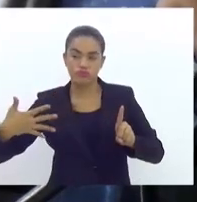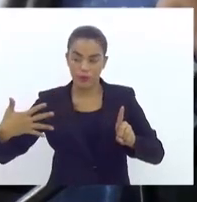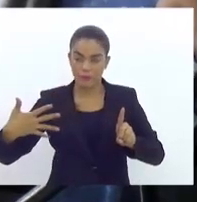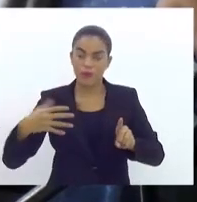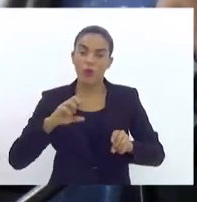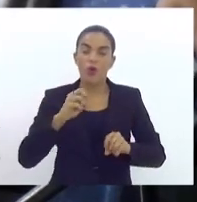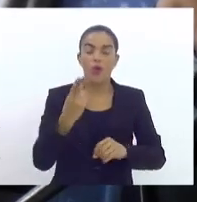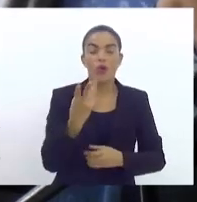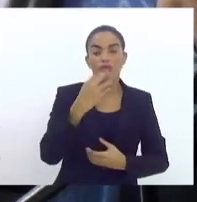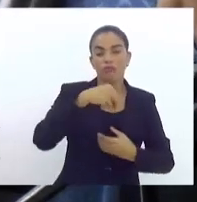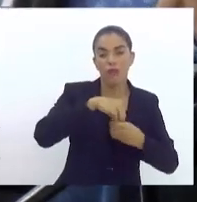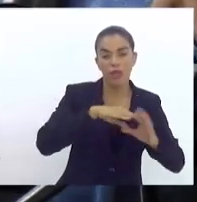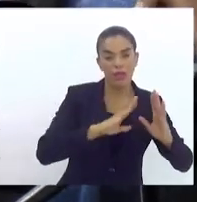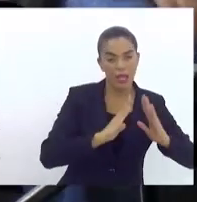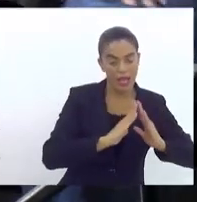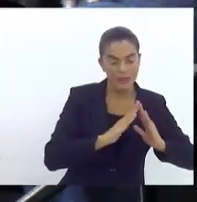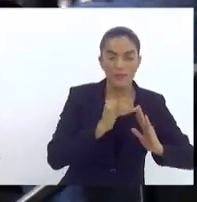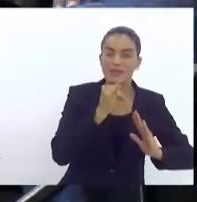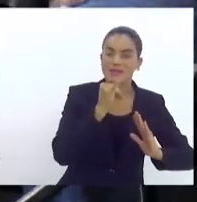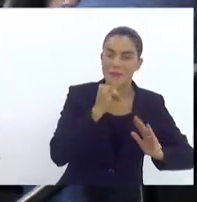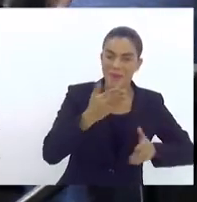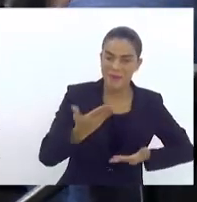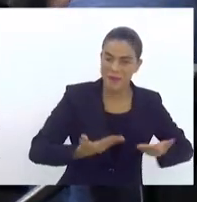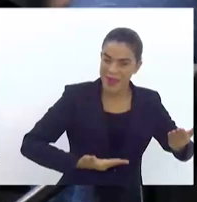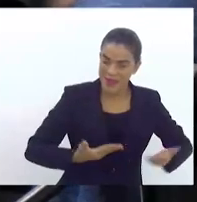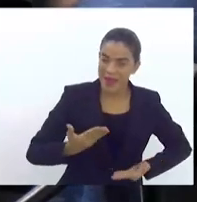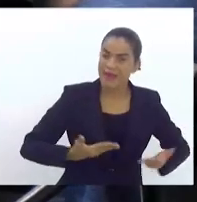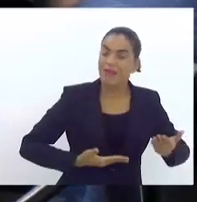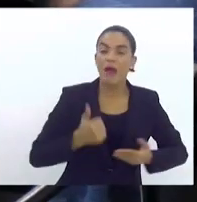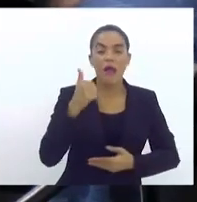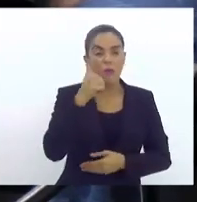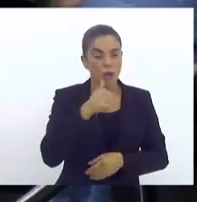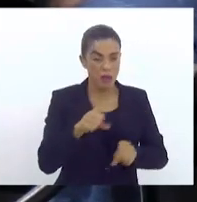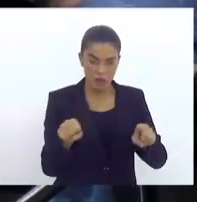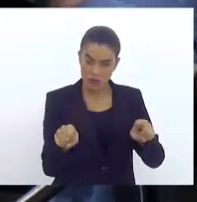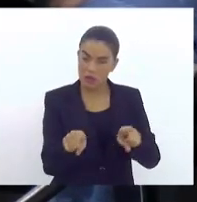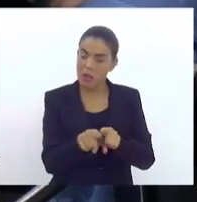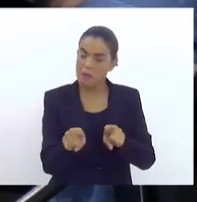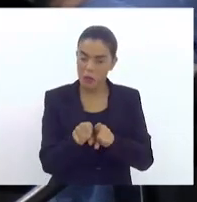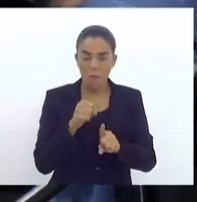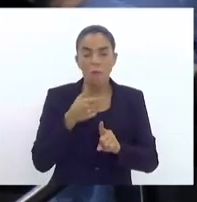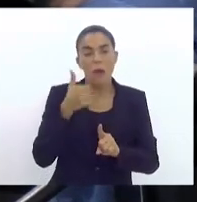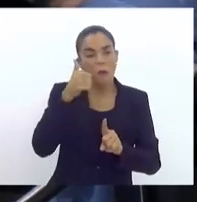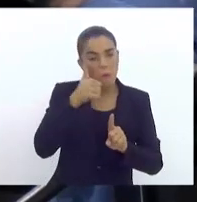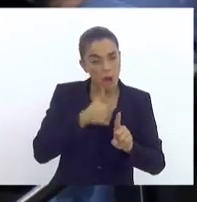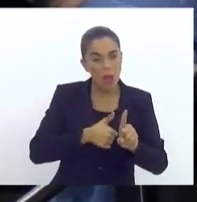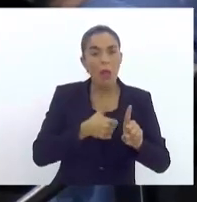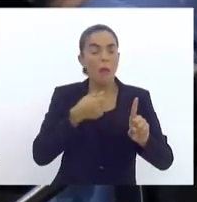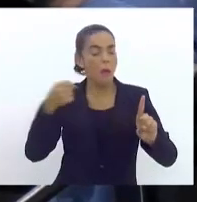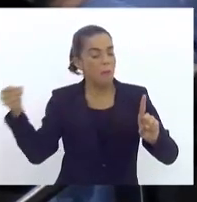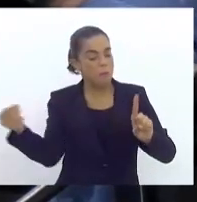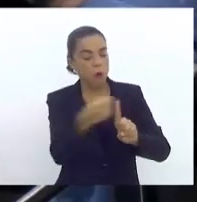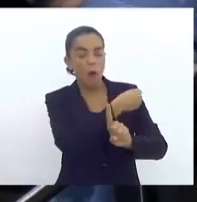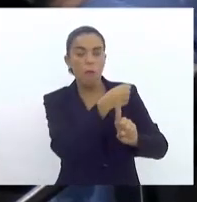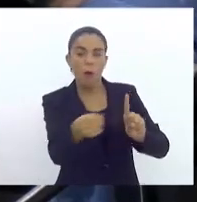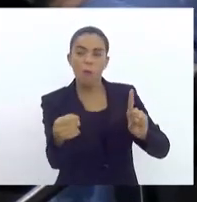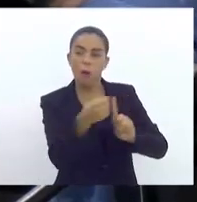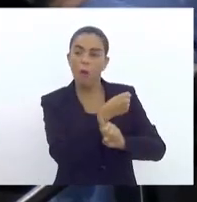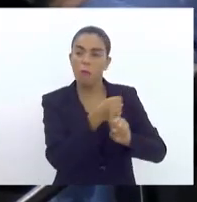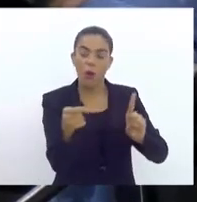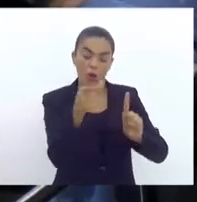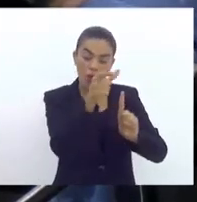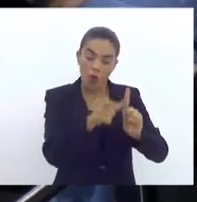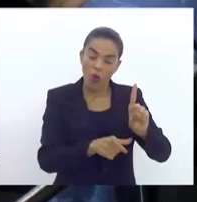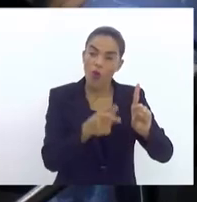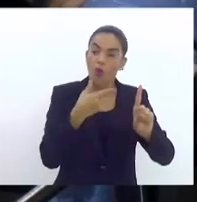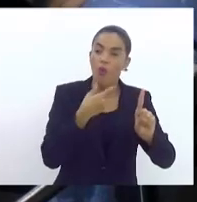esfera domiciliar Como eu disse o exemplo da empregada doméstica mulheres também podem ser agressores né mas só para todo tempo não ficar repetindo